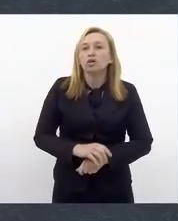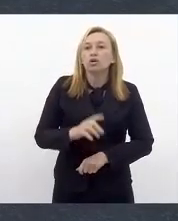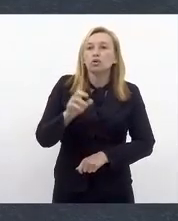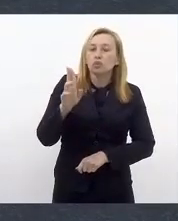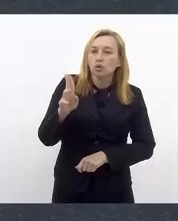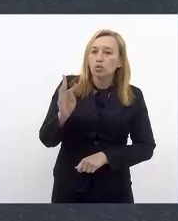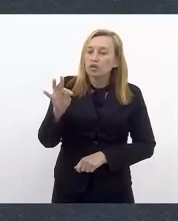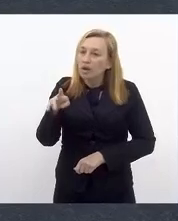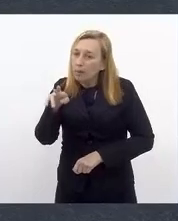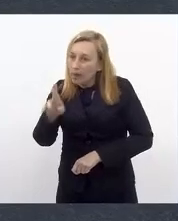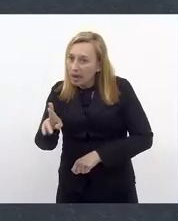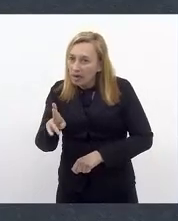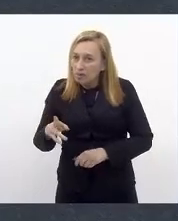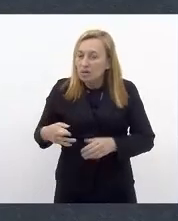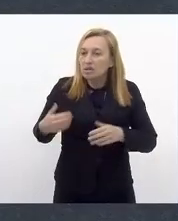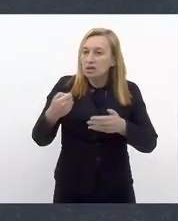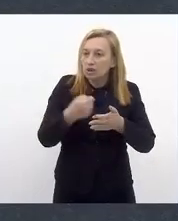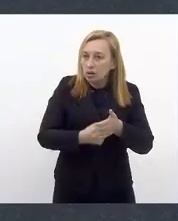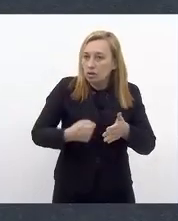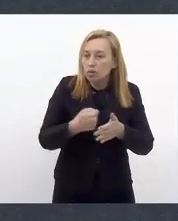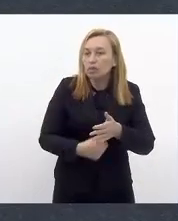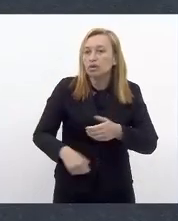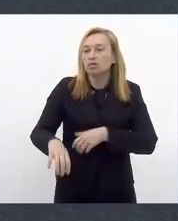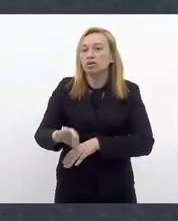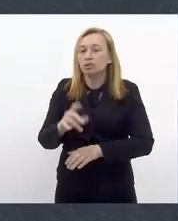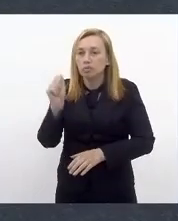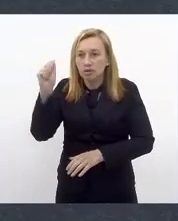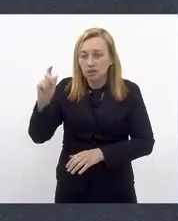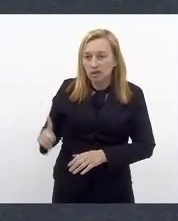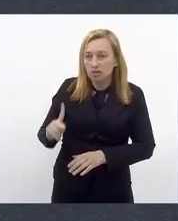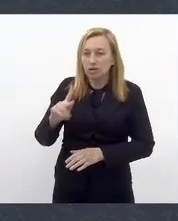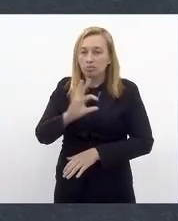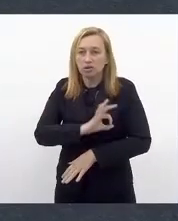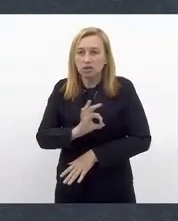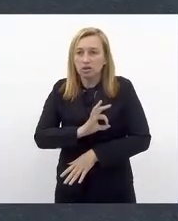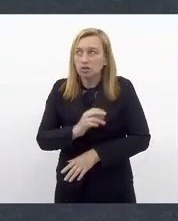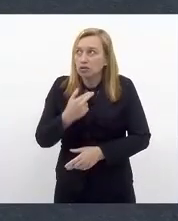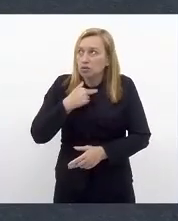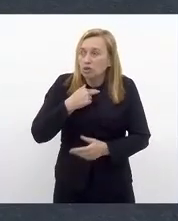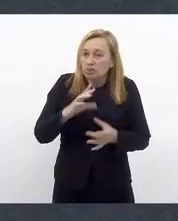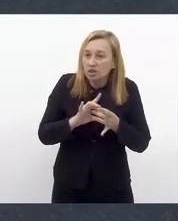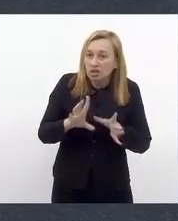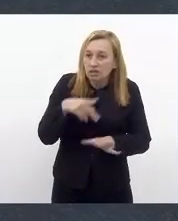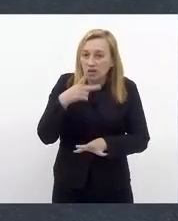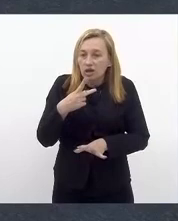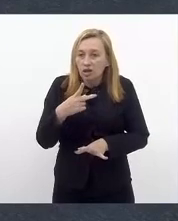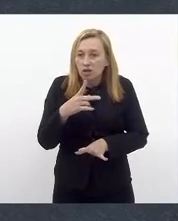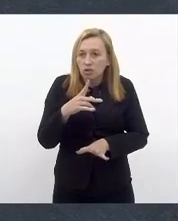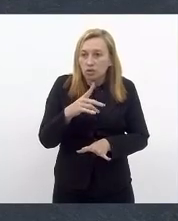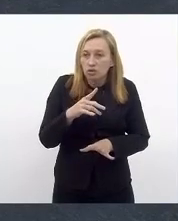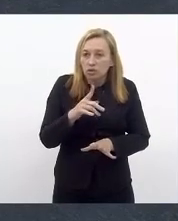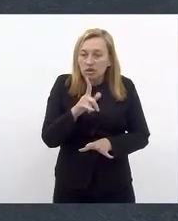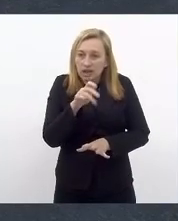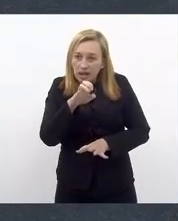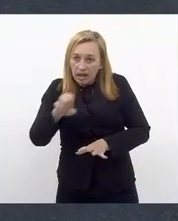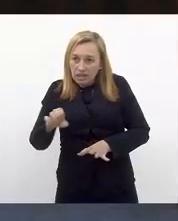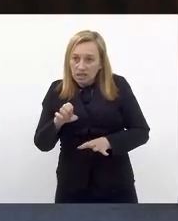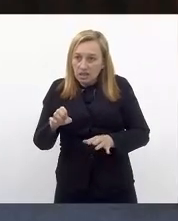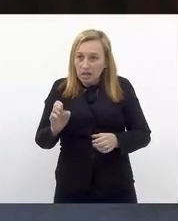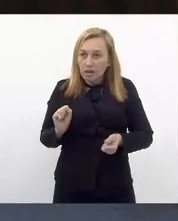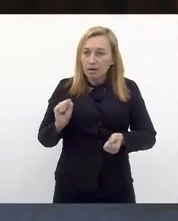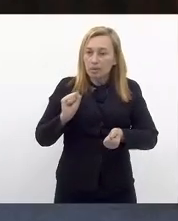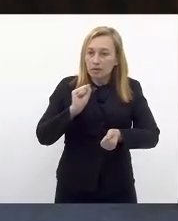Gutemberg fazer essa a montadora policial a gente não tem como deixar de citar que a natureza do sistema socioeducativo é de restrição de Liberdade